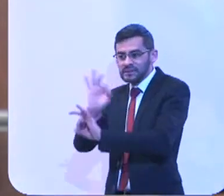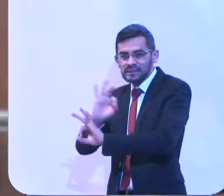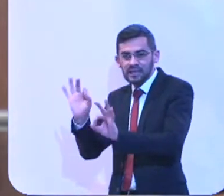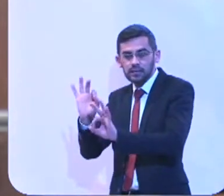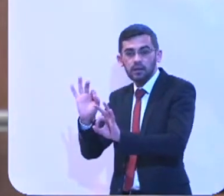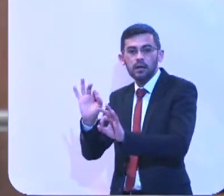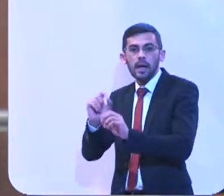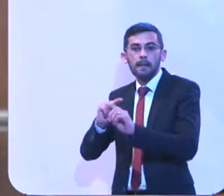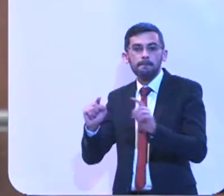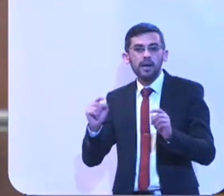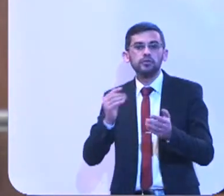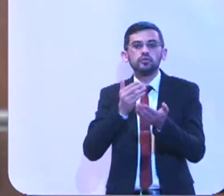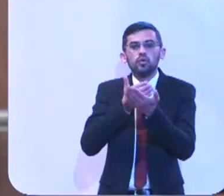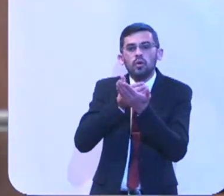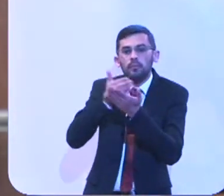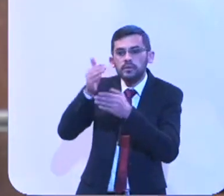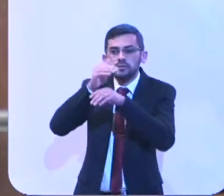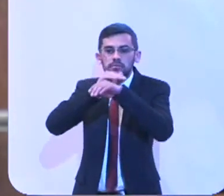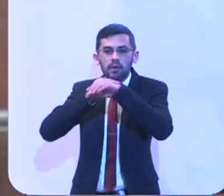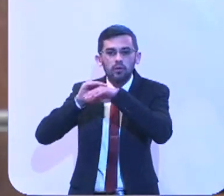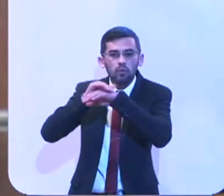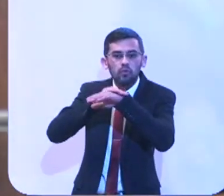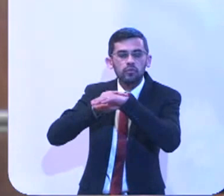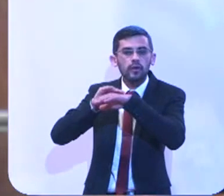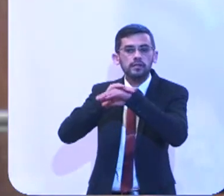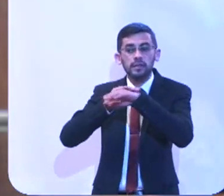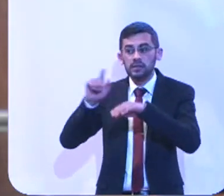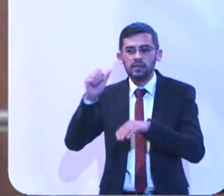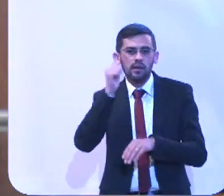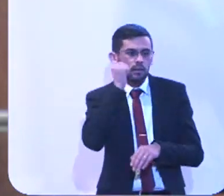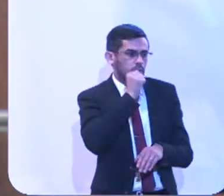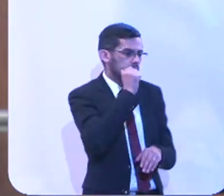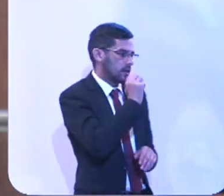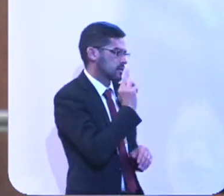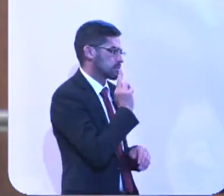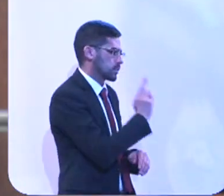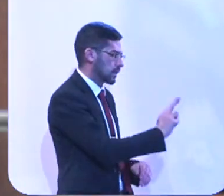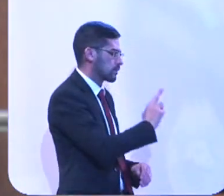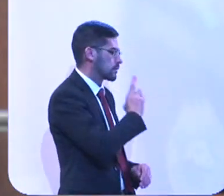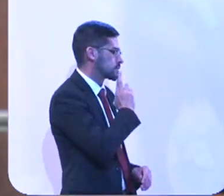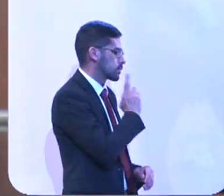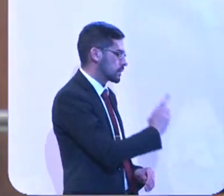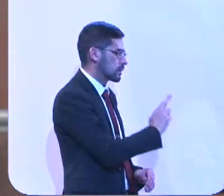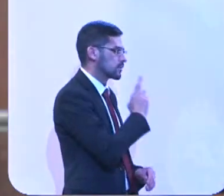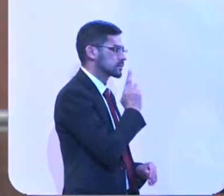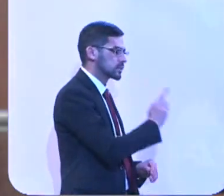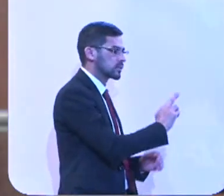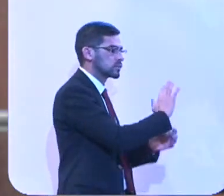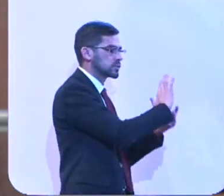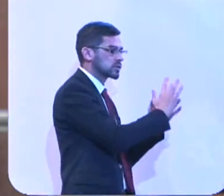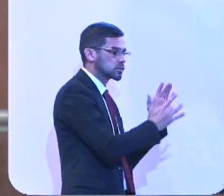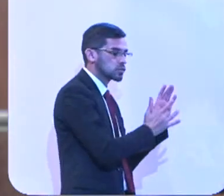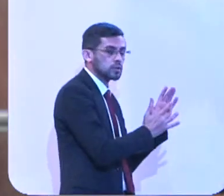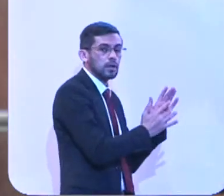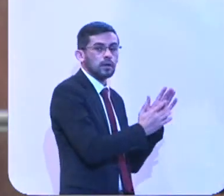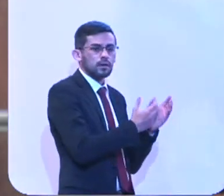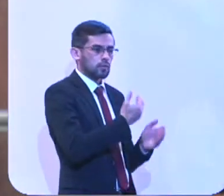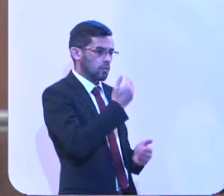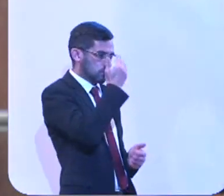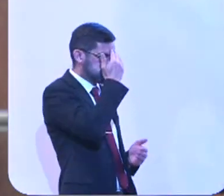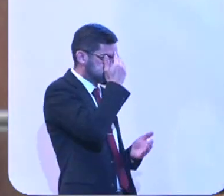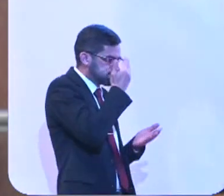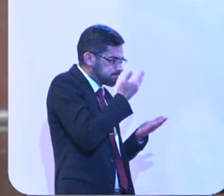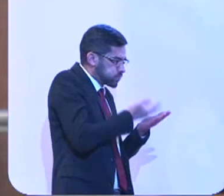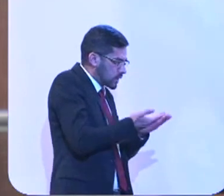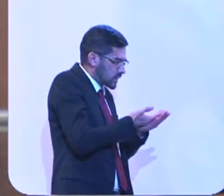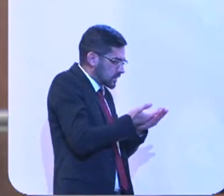marido. E ali começa uma conversa. E à medida que aquela mulher vai respondendo as perguntas de Jesus, ela começa a crer